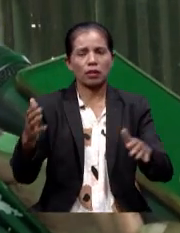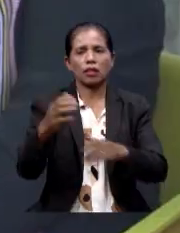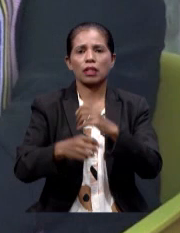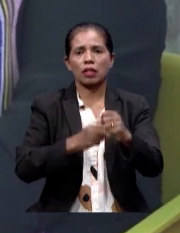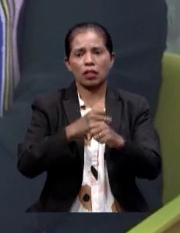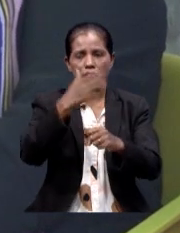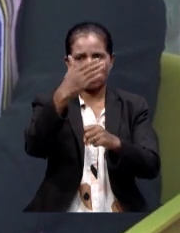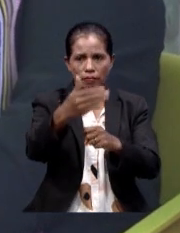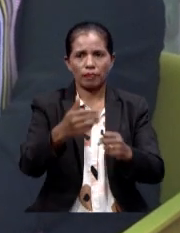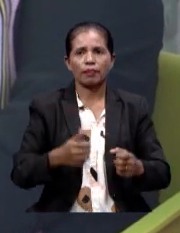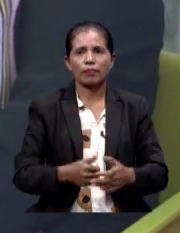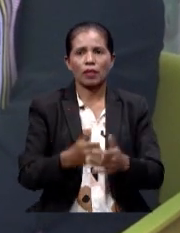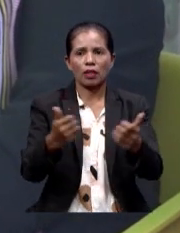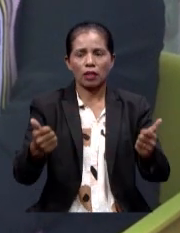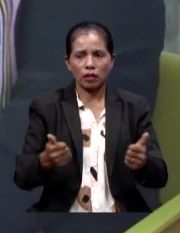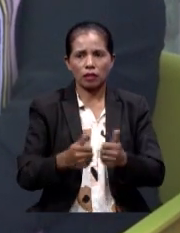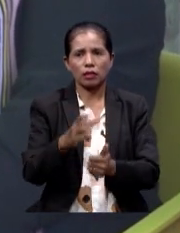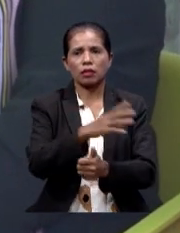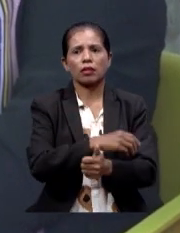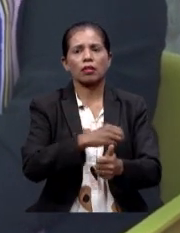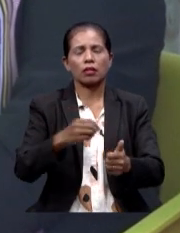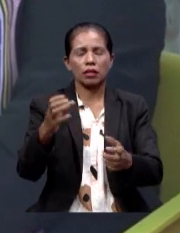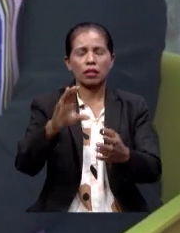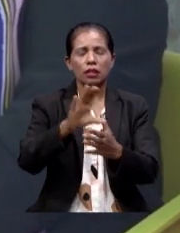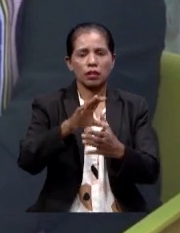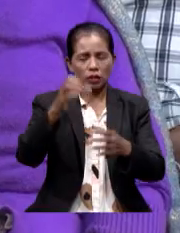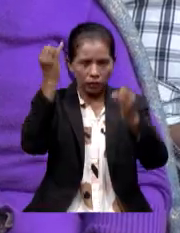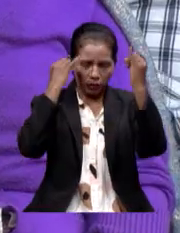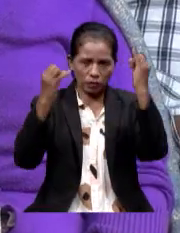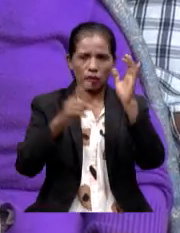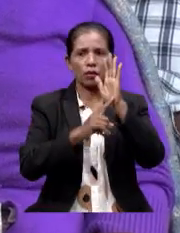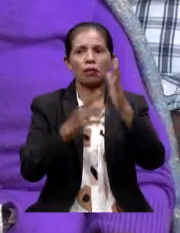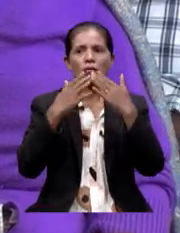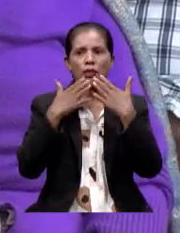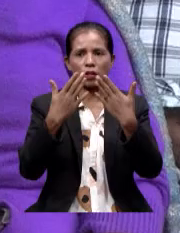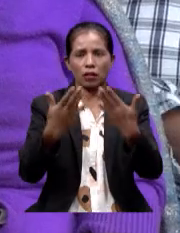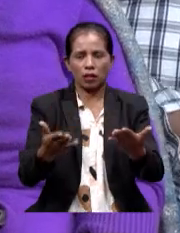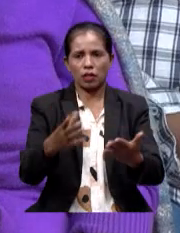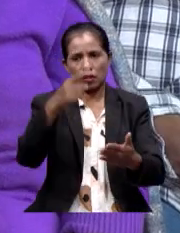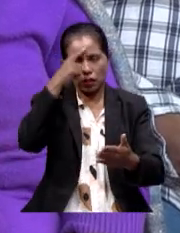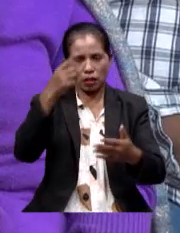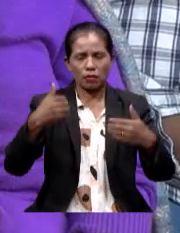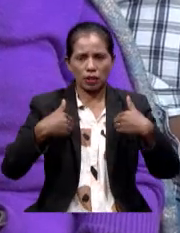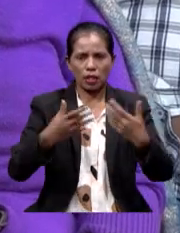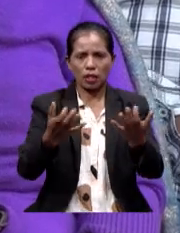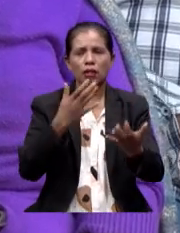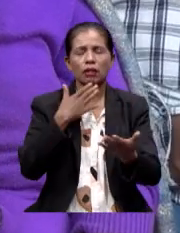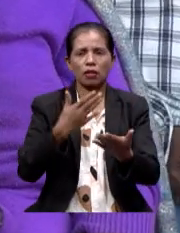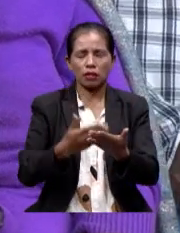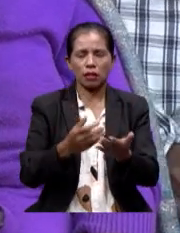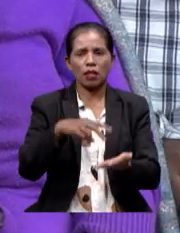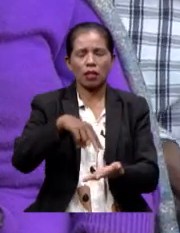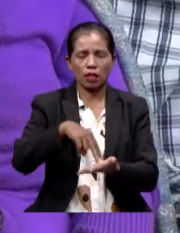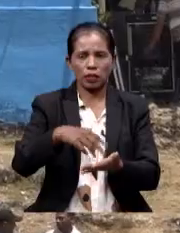imai. Autoridade local, no gestor Centro de Informação, né? Ato agradecimento para a SECOMS, também a iniciativa de que estabelece